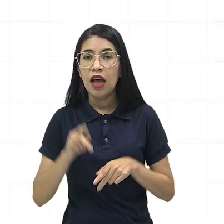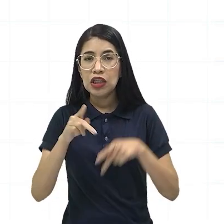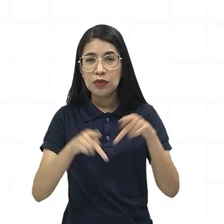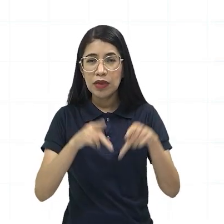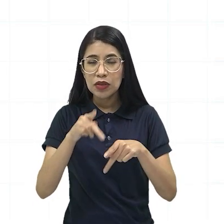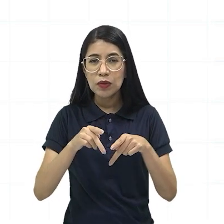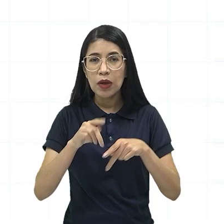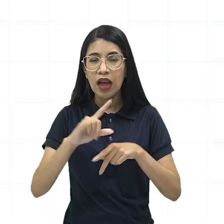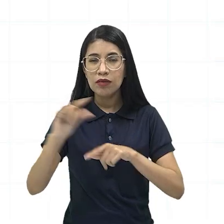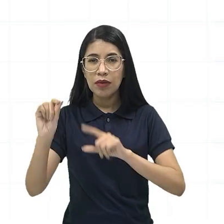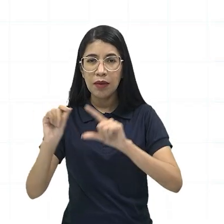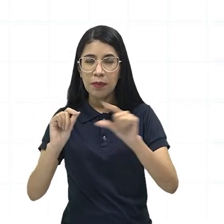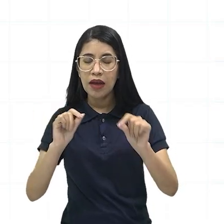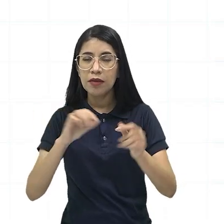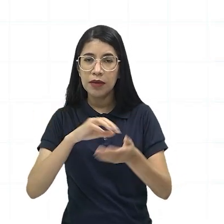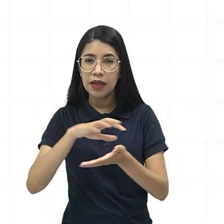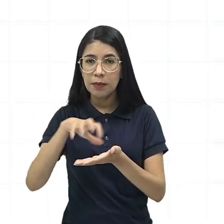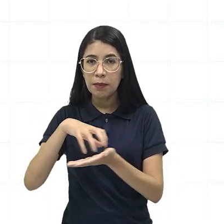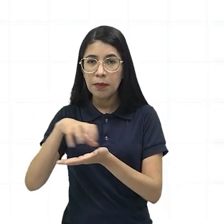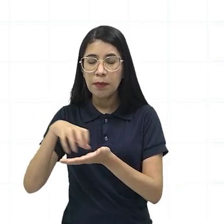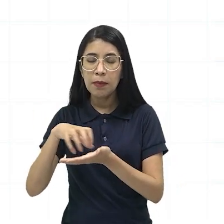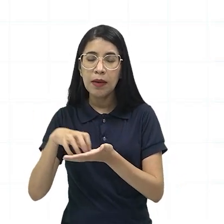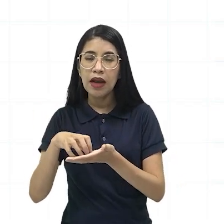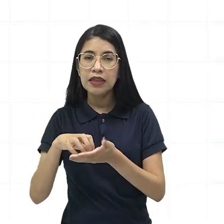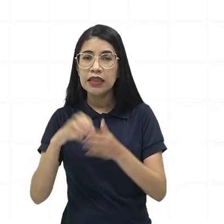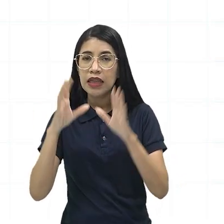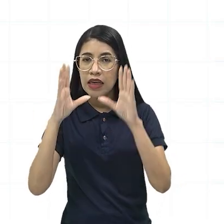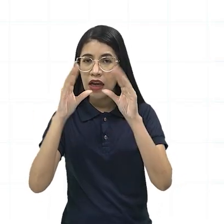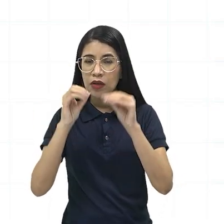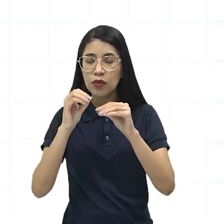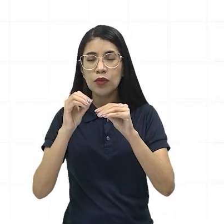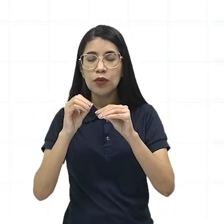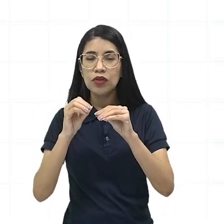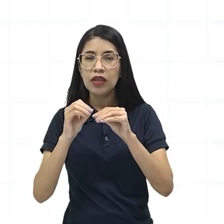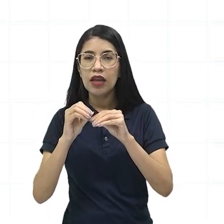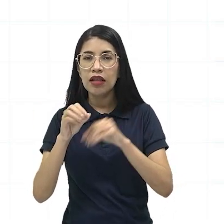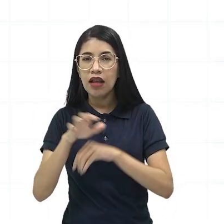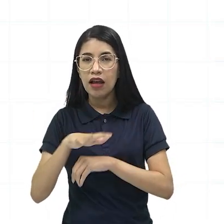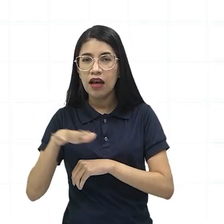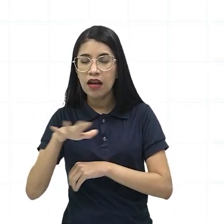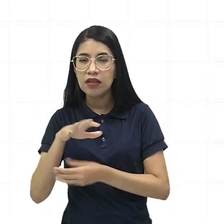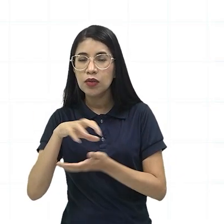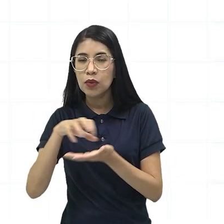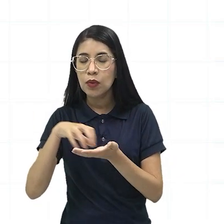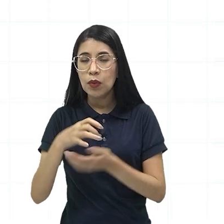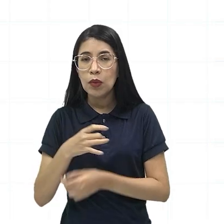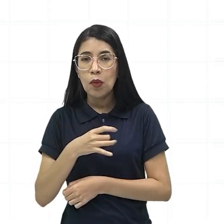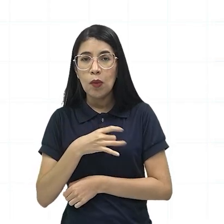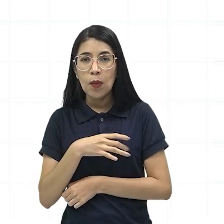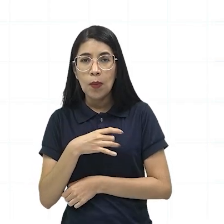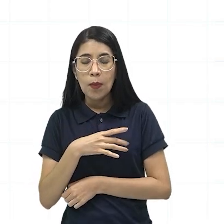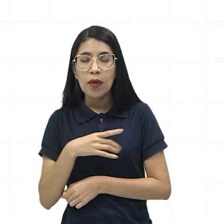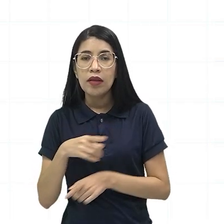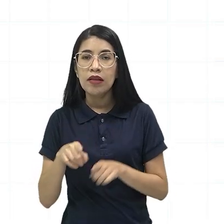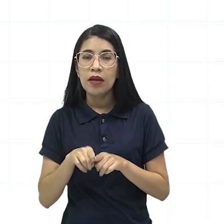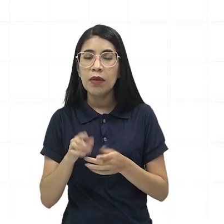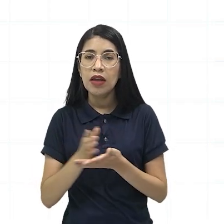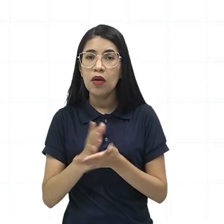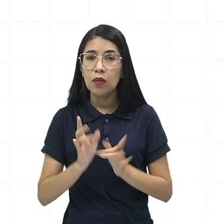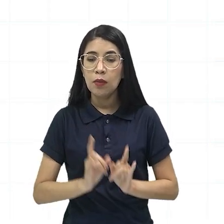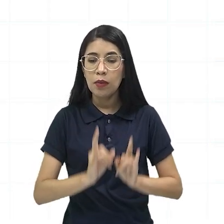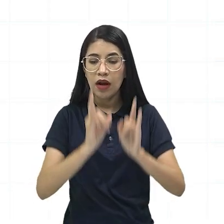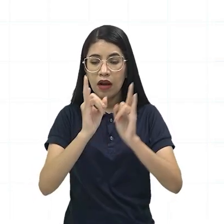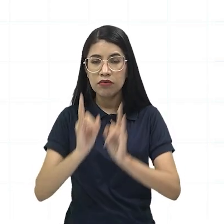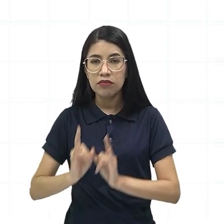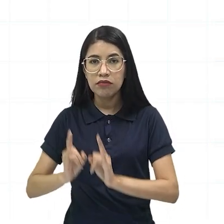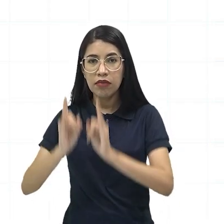as praças e passou a noite ao relento, todos juntos ali nas praças com medo, né? Algumas construções desabaram, então